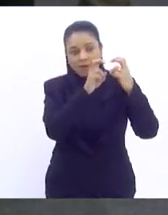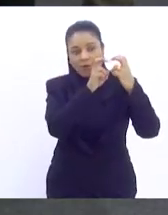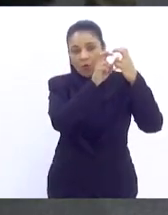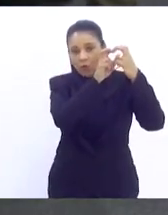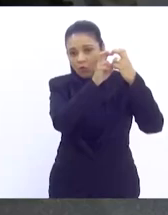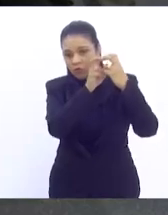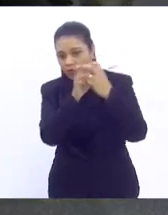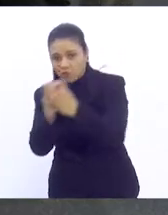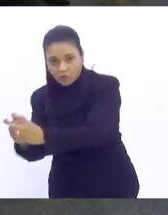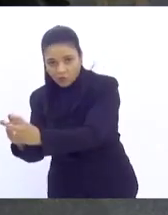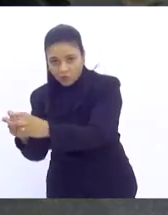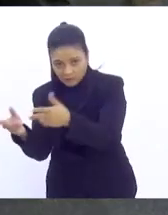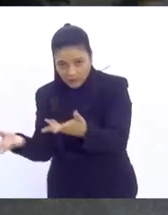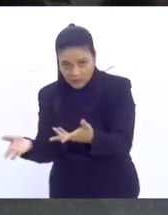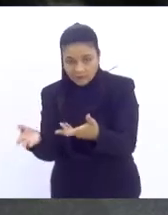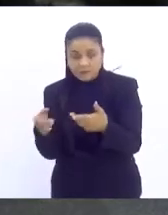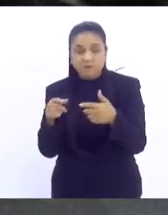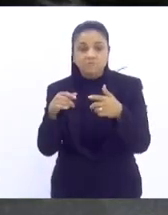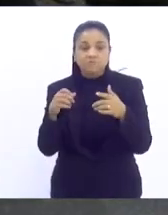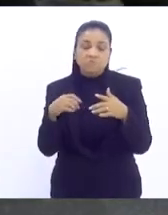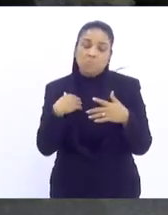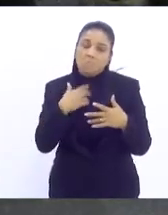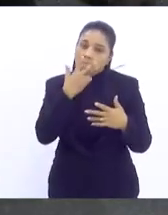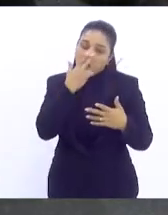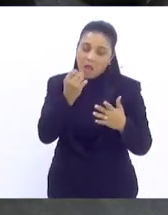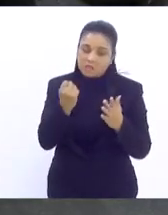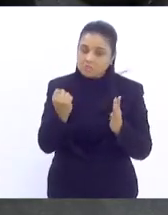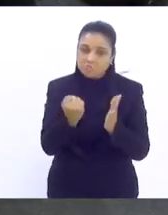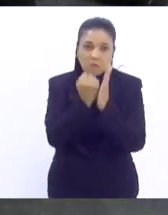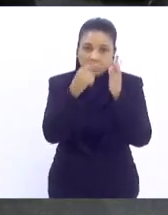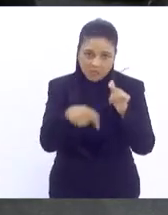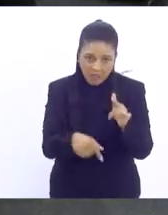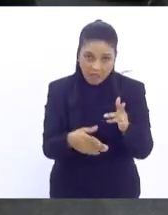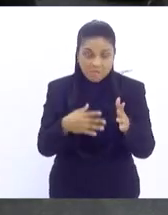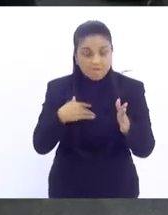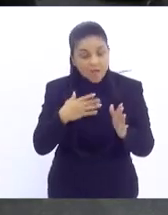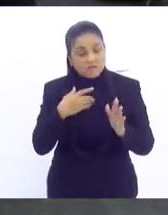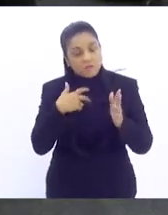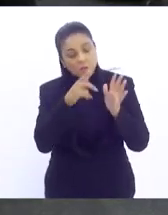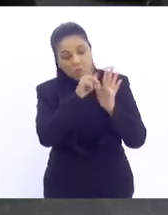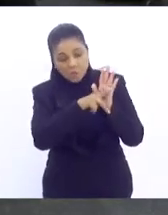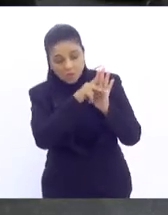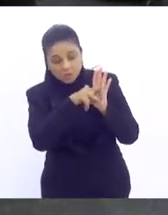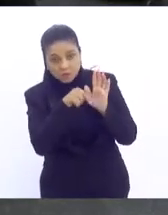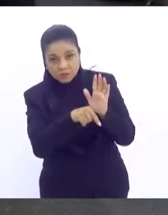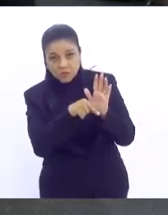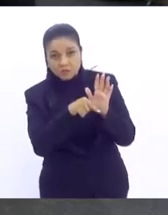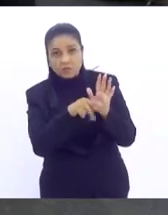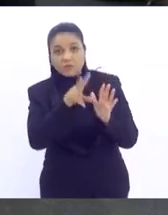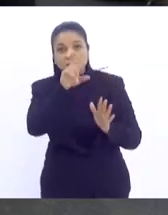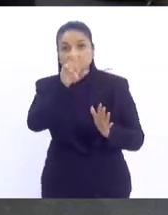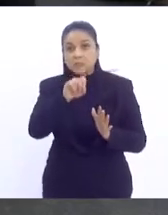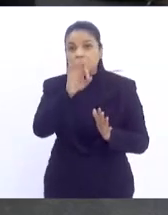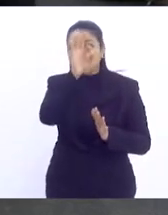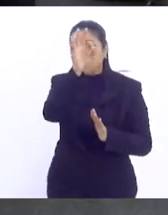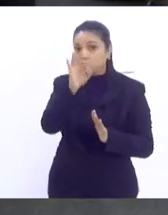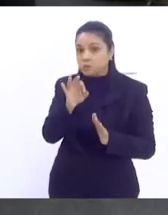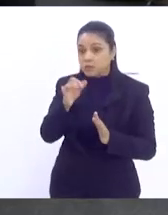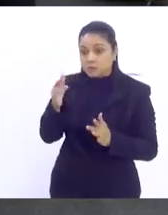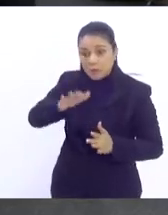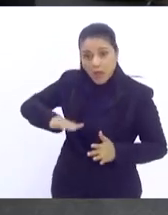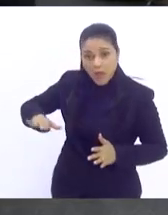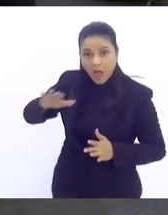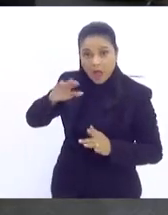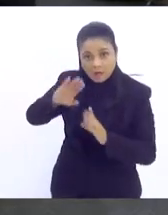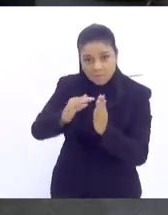a área mas me parece o projeto estive dando uma olhada ganha mais 50% da área que já